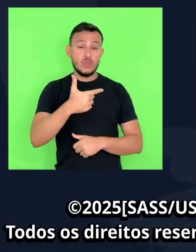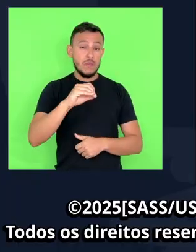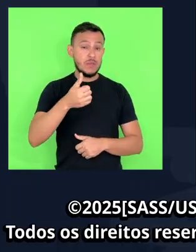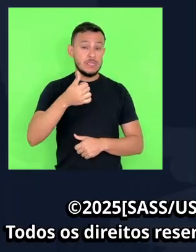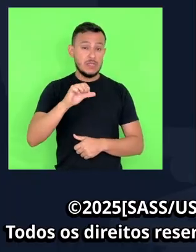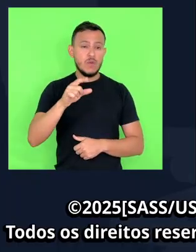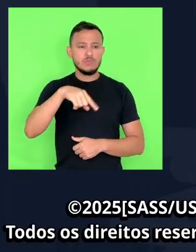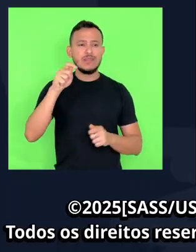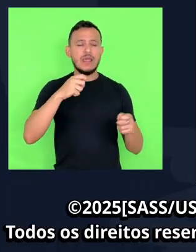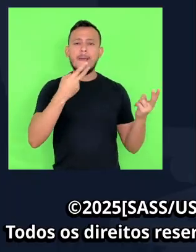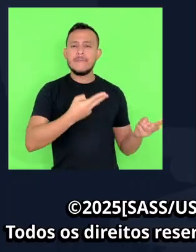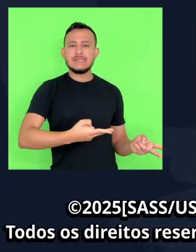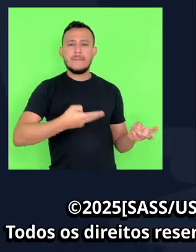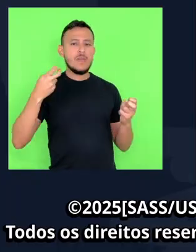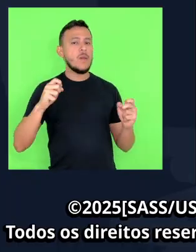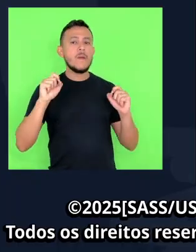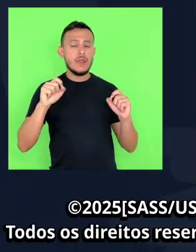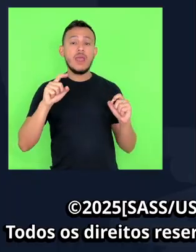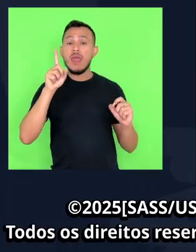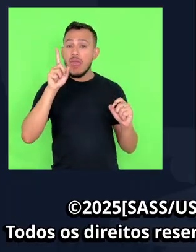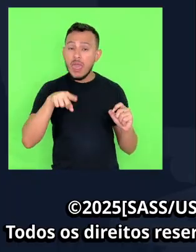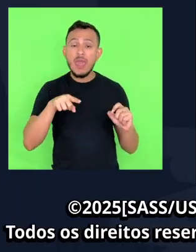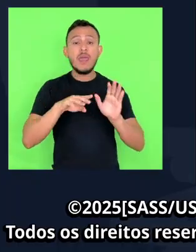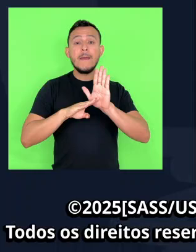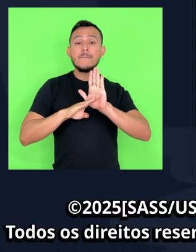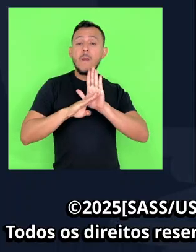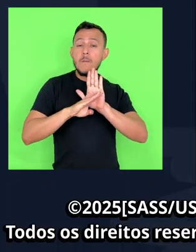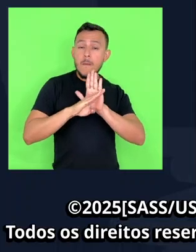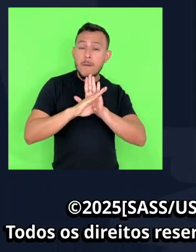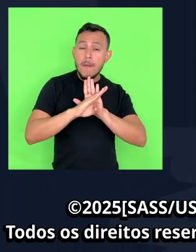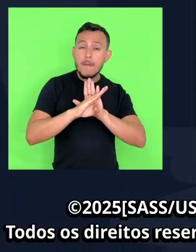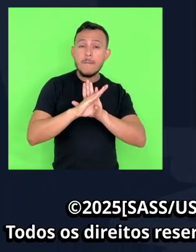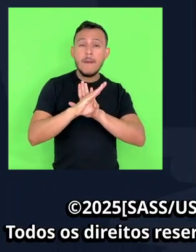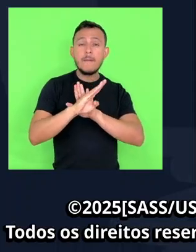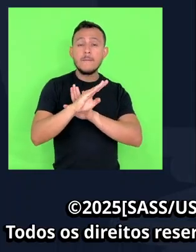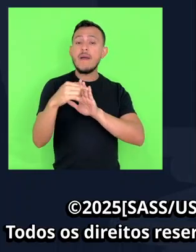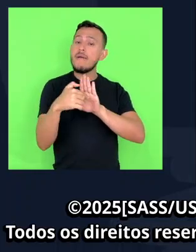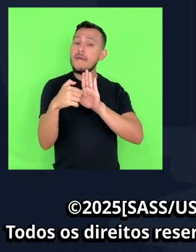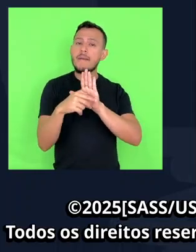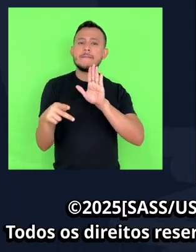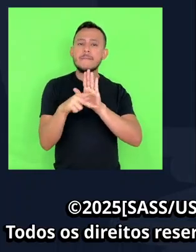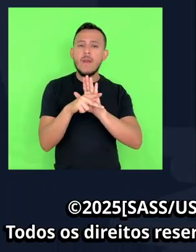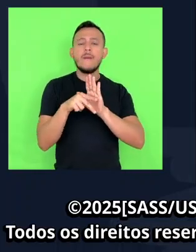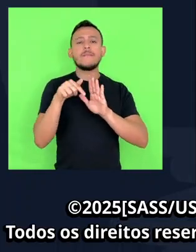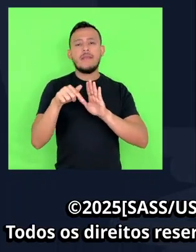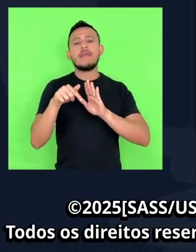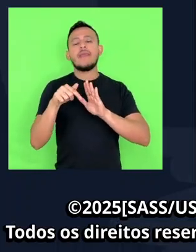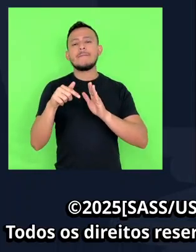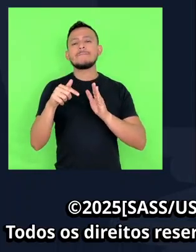2019, vocês podem ver uma ascensão crescente das taxas